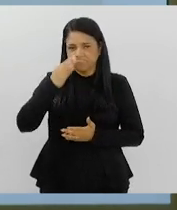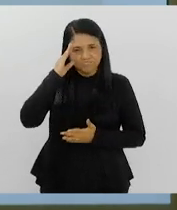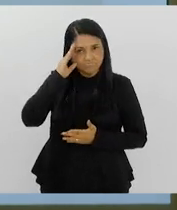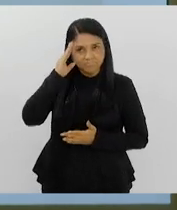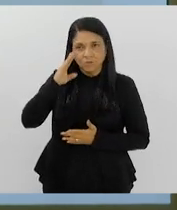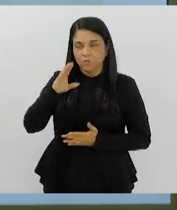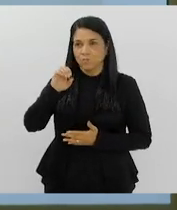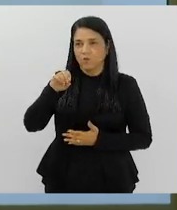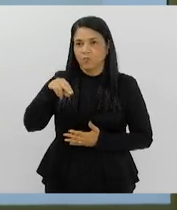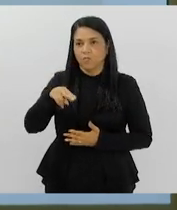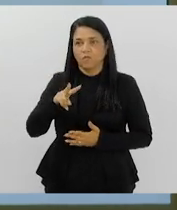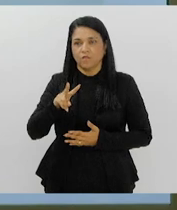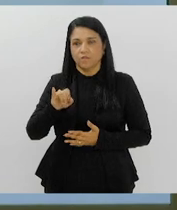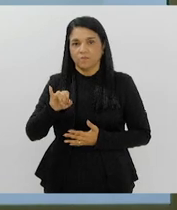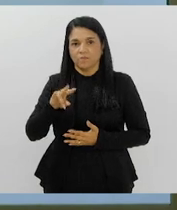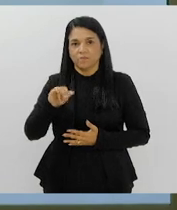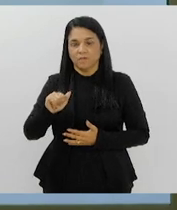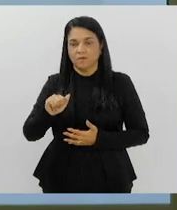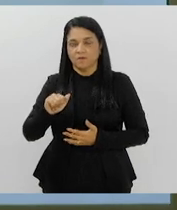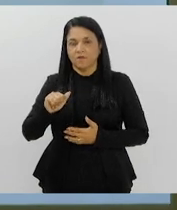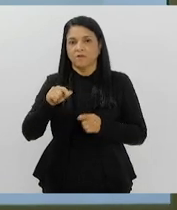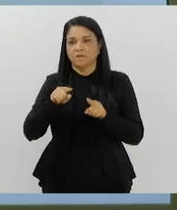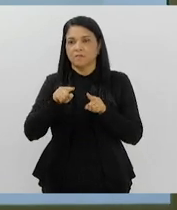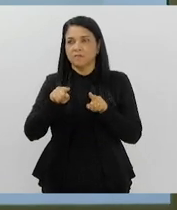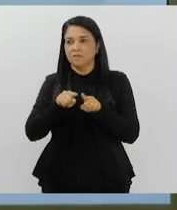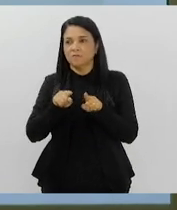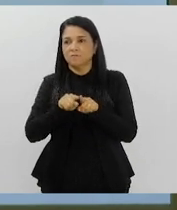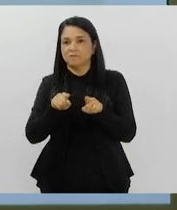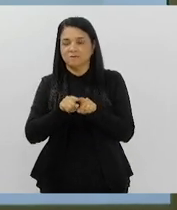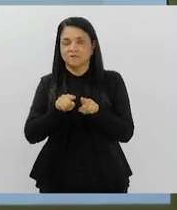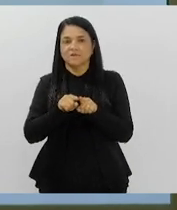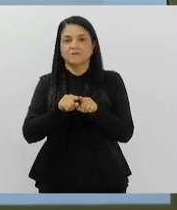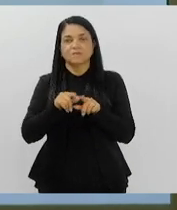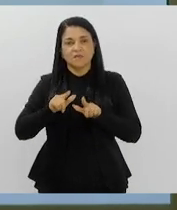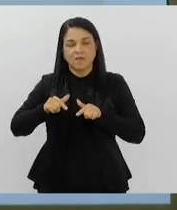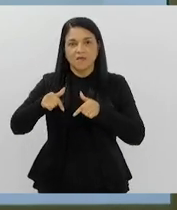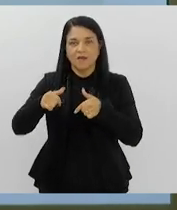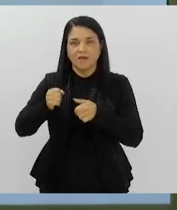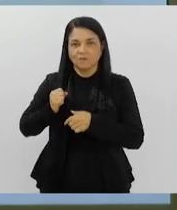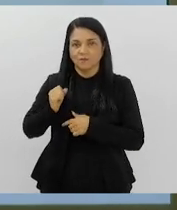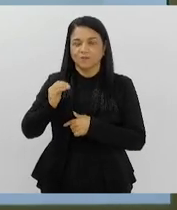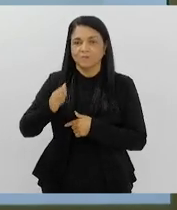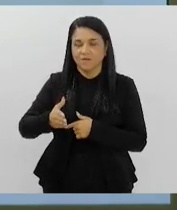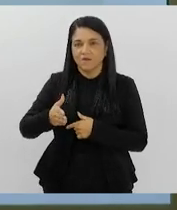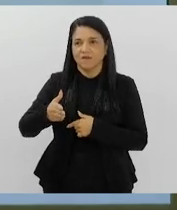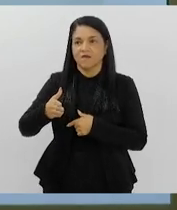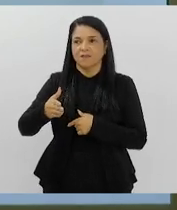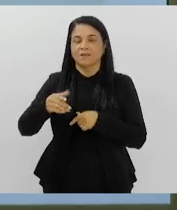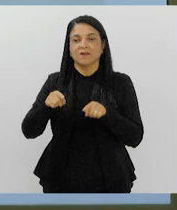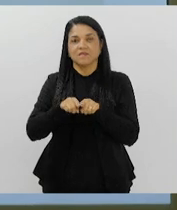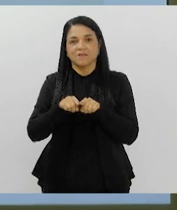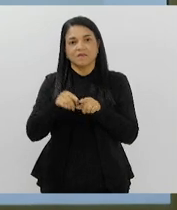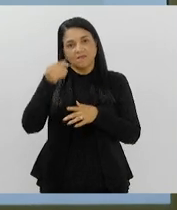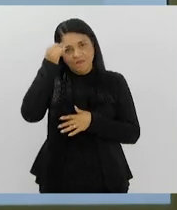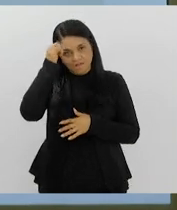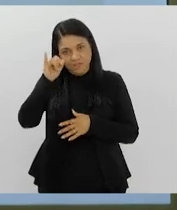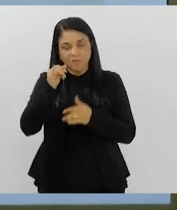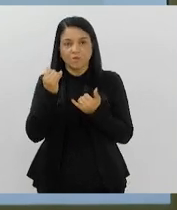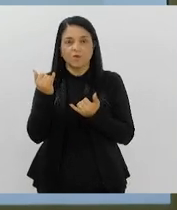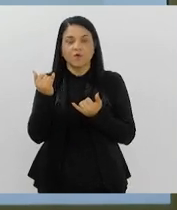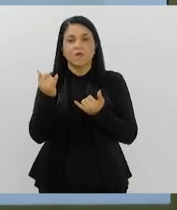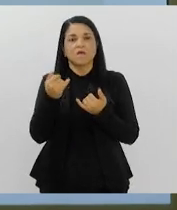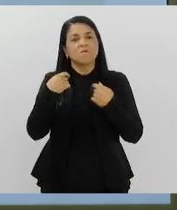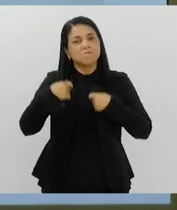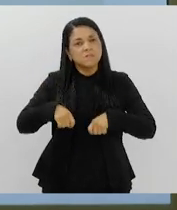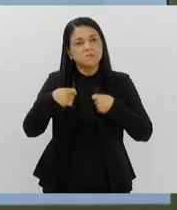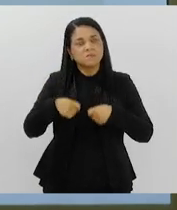bem falou, é aqui que a gente precisa atuar. Né? A gente precisa atuar em acolhimento, em prevenção, em formação, em